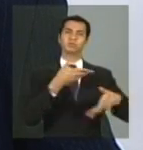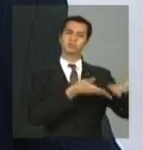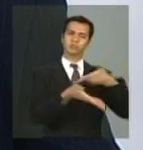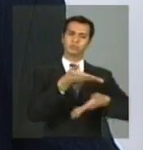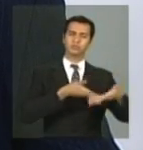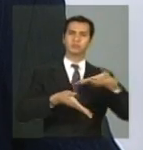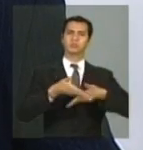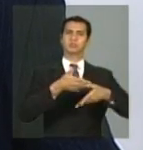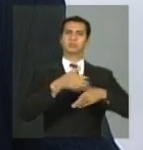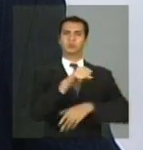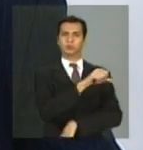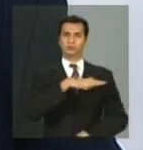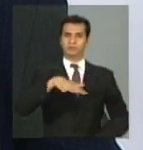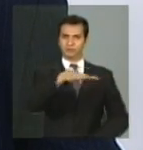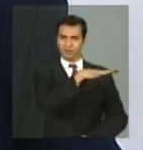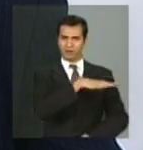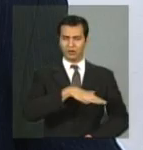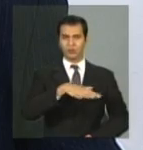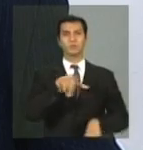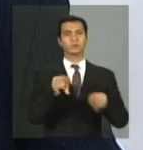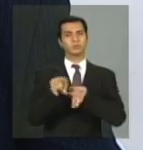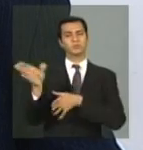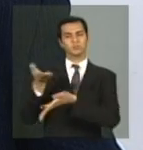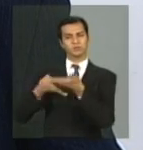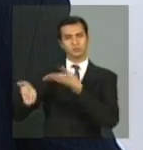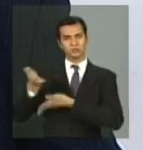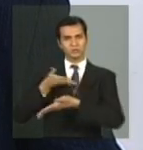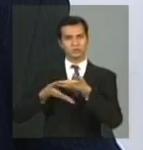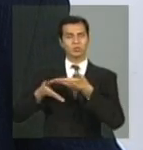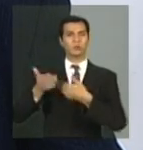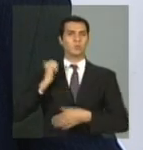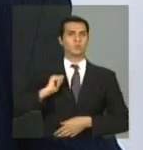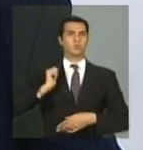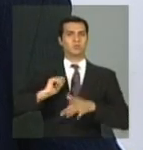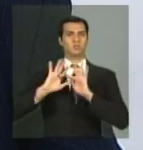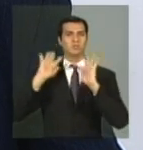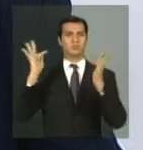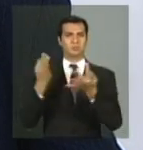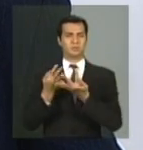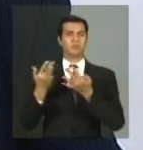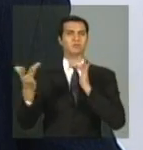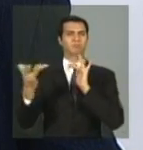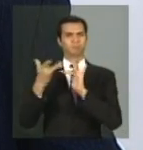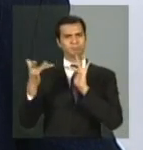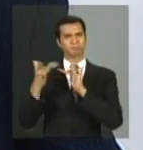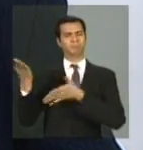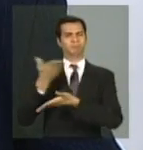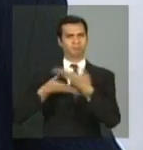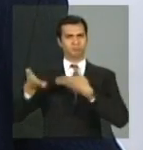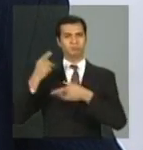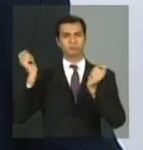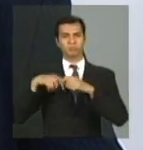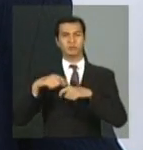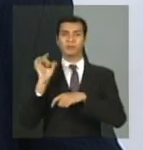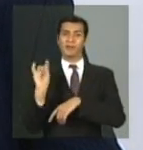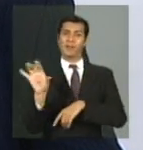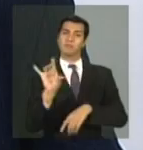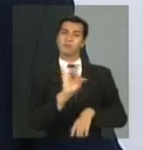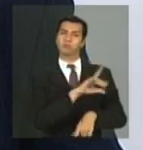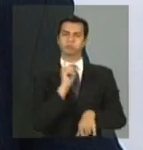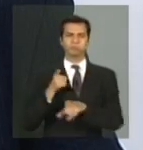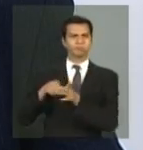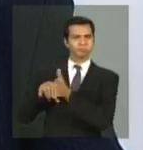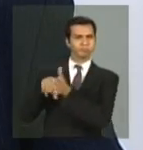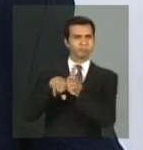com a assistência social e com o gestor do Bolsa para realizar uma busca caso a caso, e você